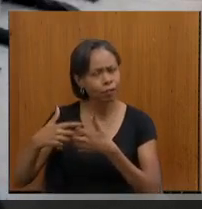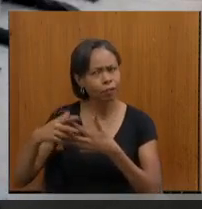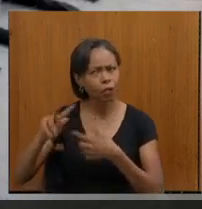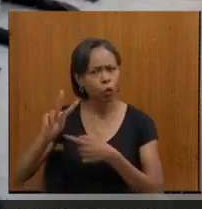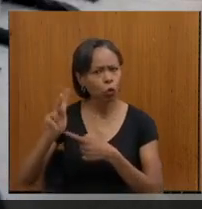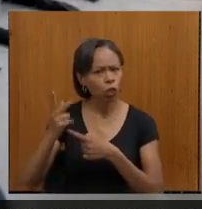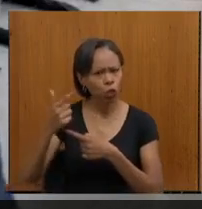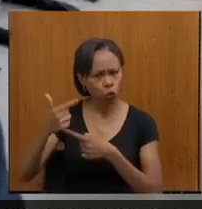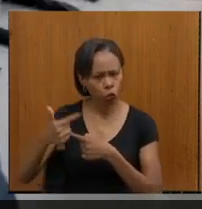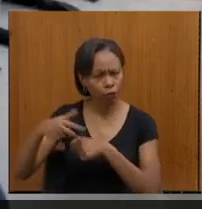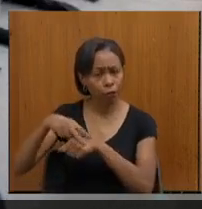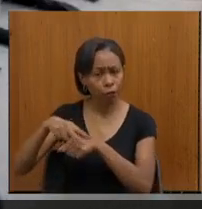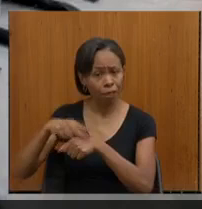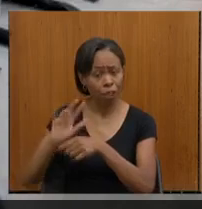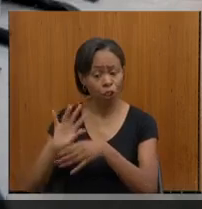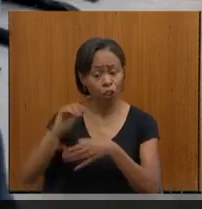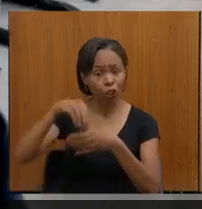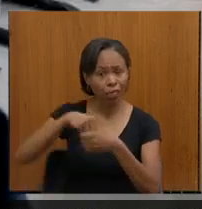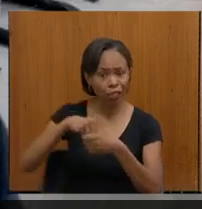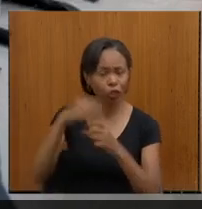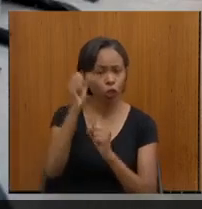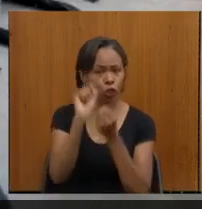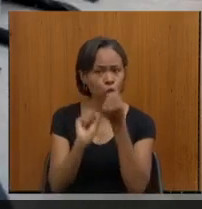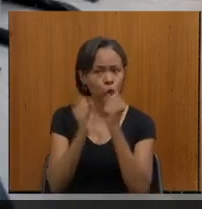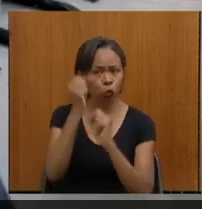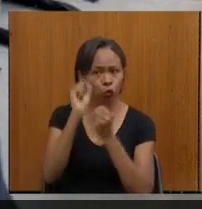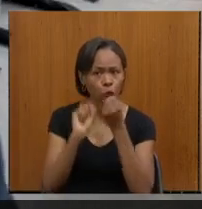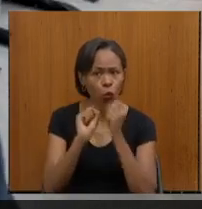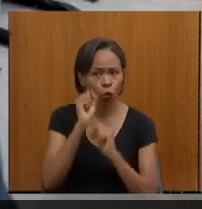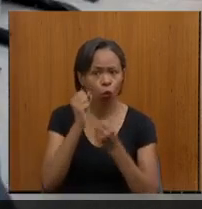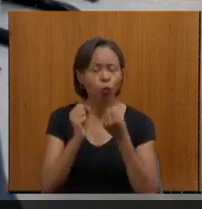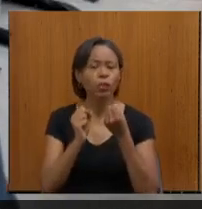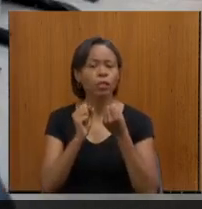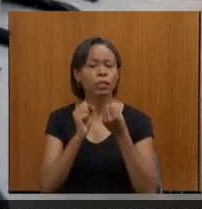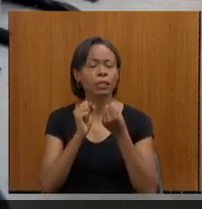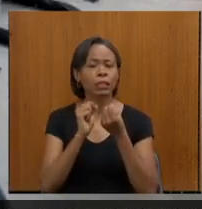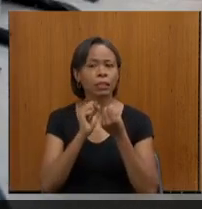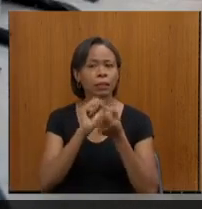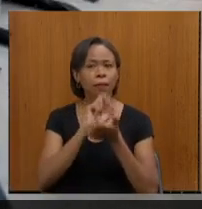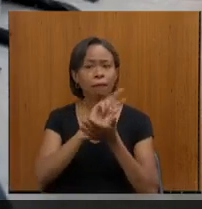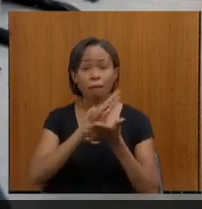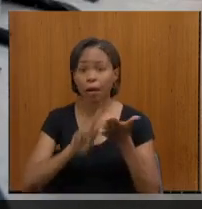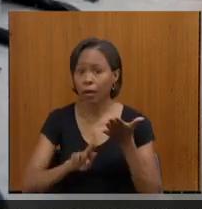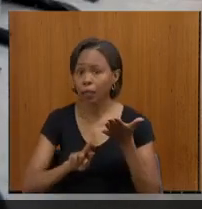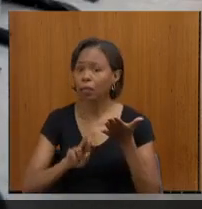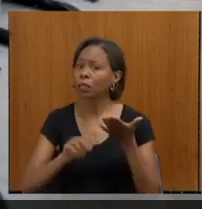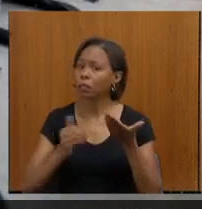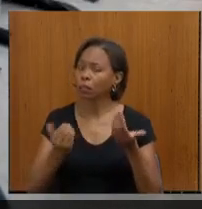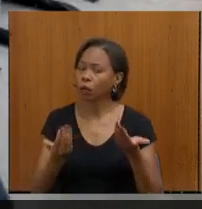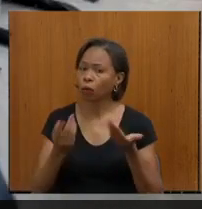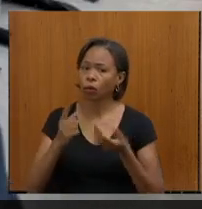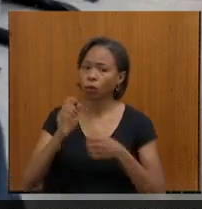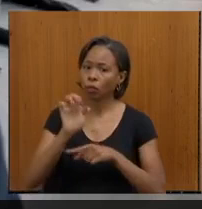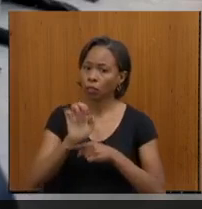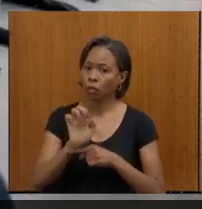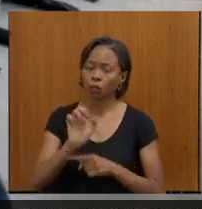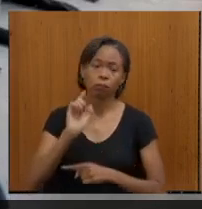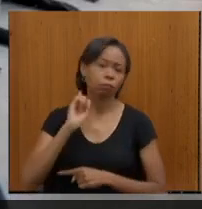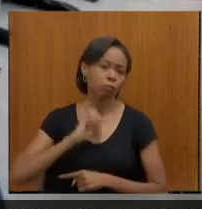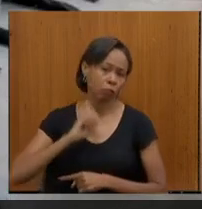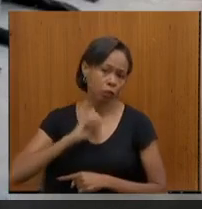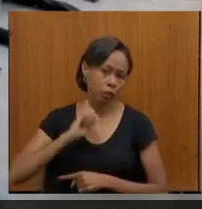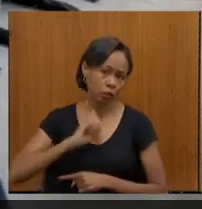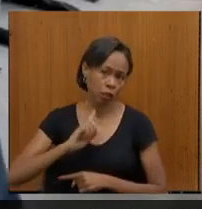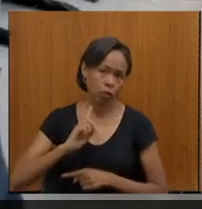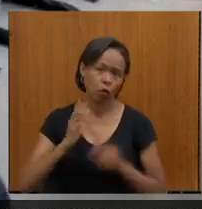das Industrias comece descanso Minas Gerais tchau que fazemos o